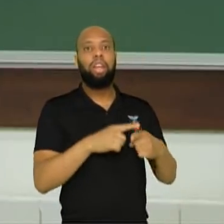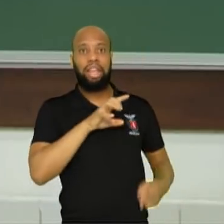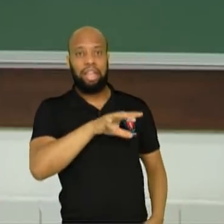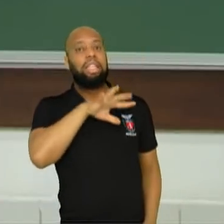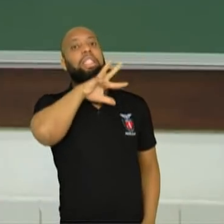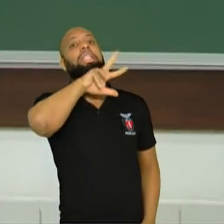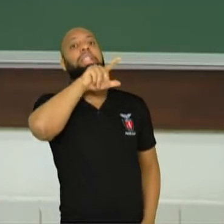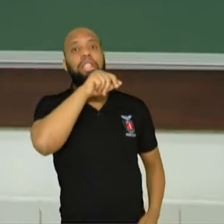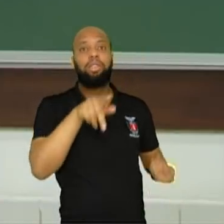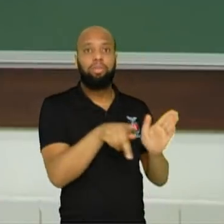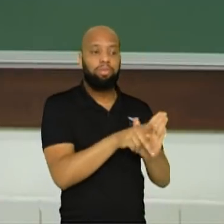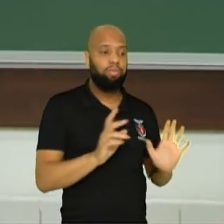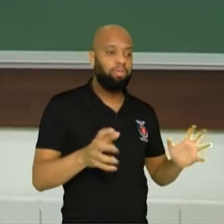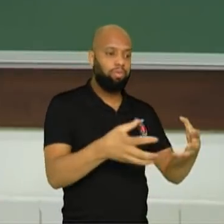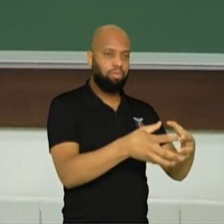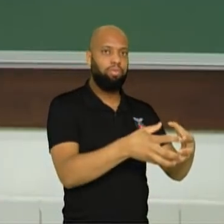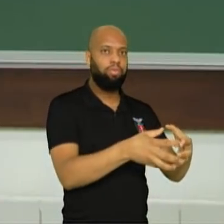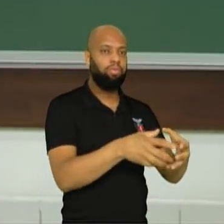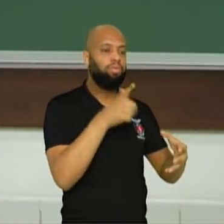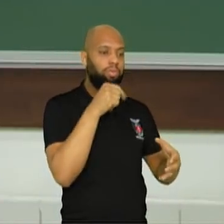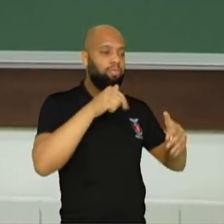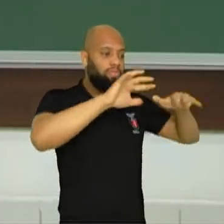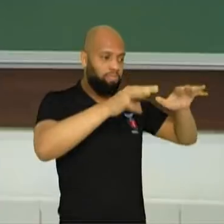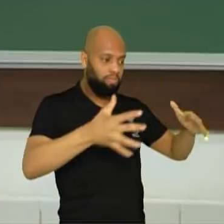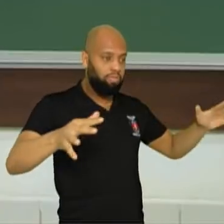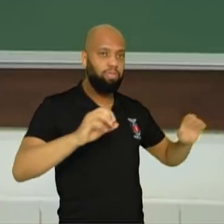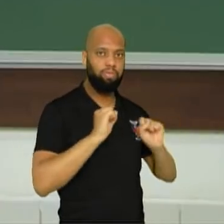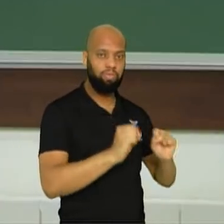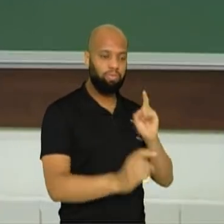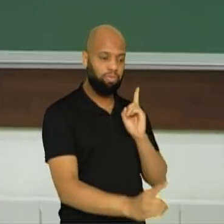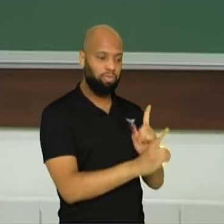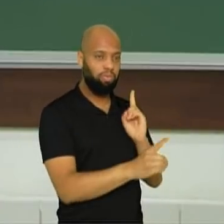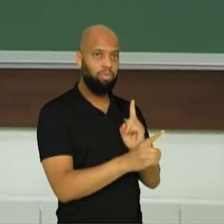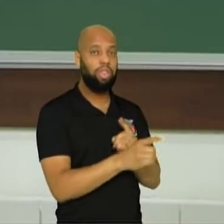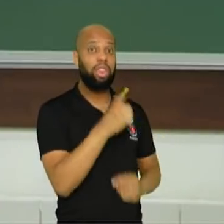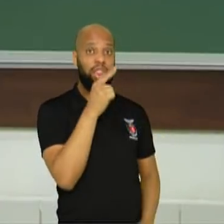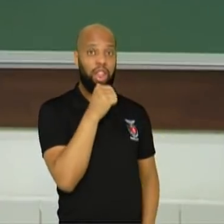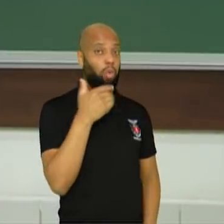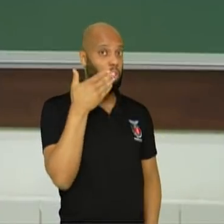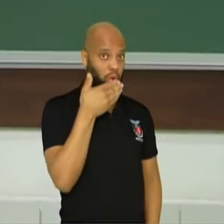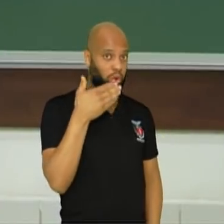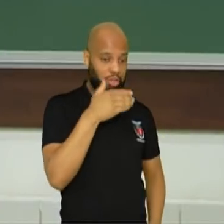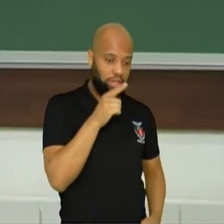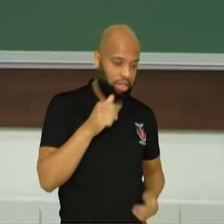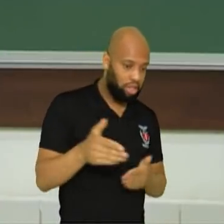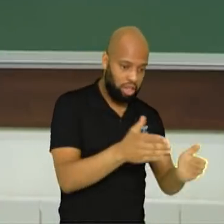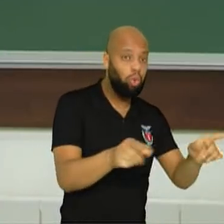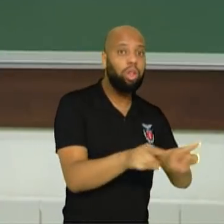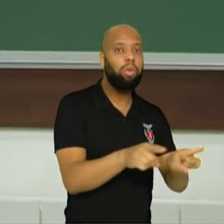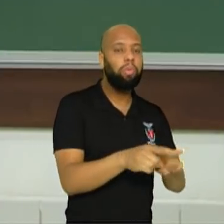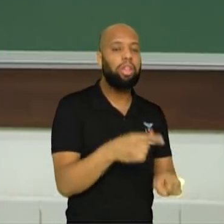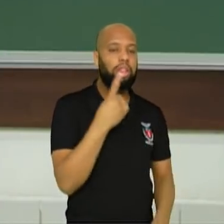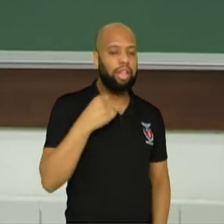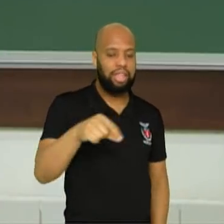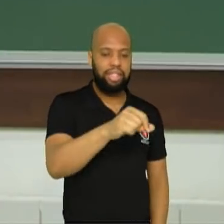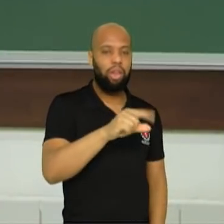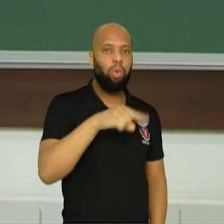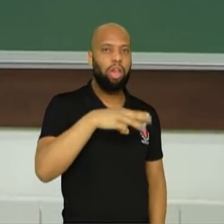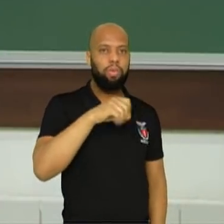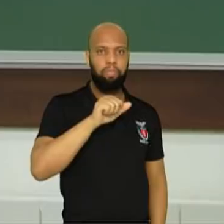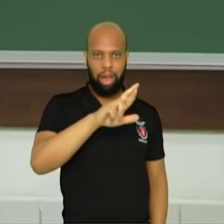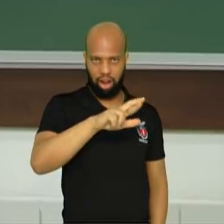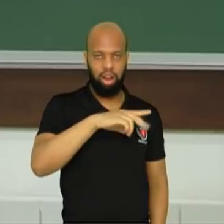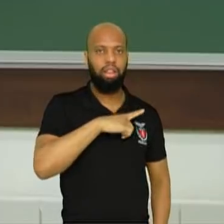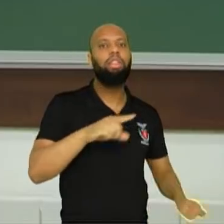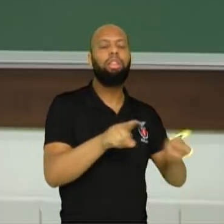animais, as esponjas, elas são aquáticas, podendo ser encontradas em água doce ou em água salgada. Então, você pode encontrar